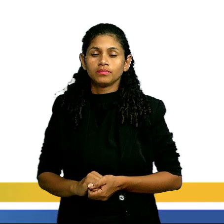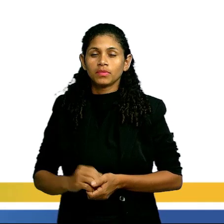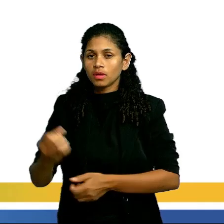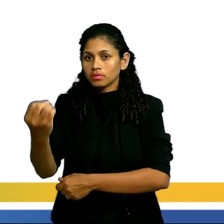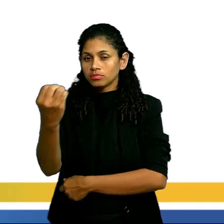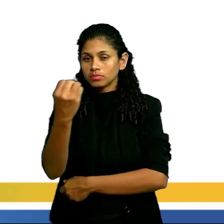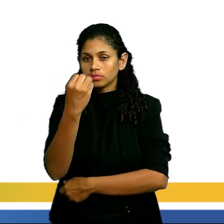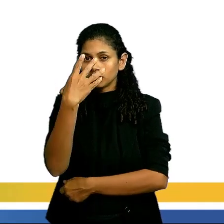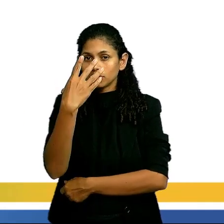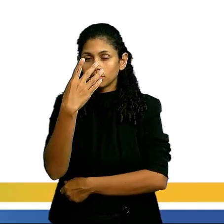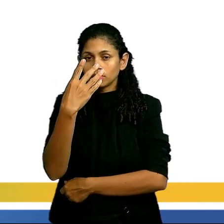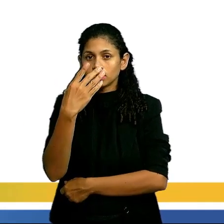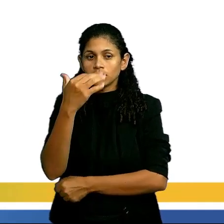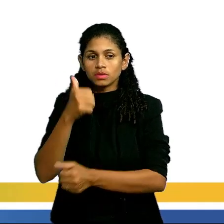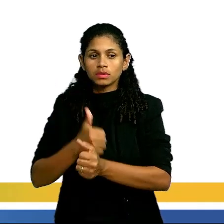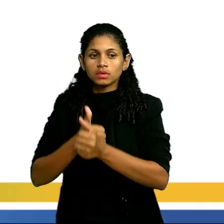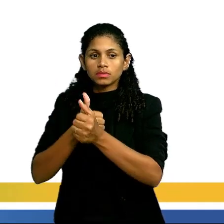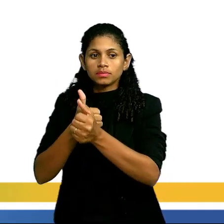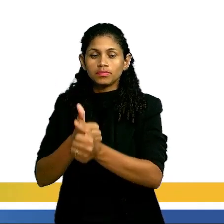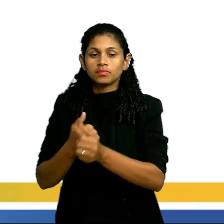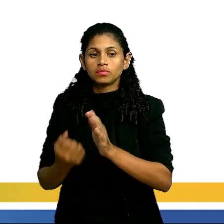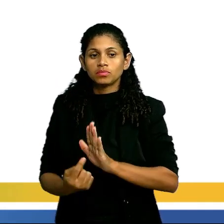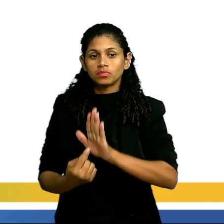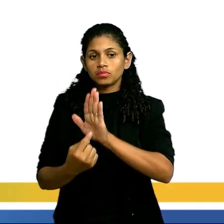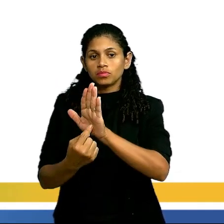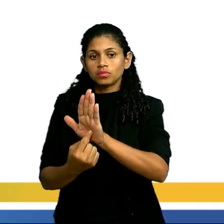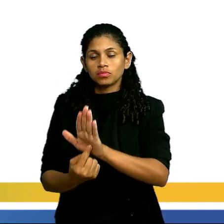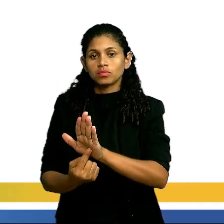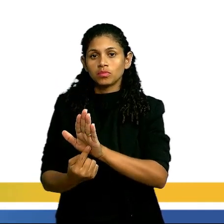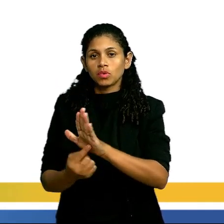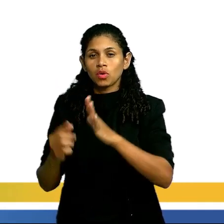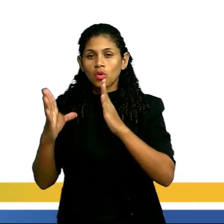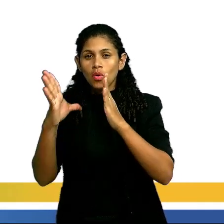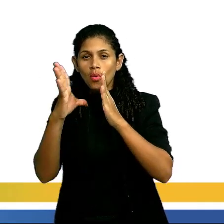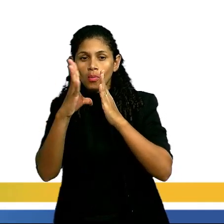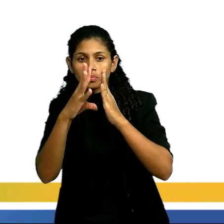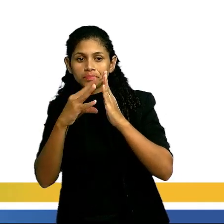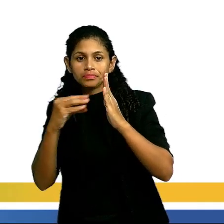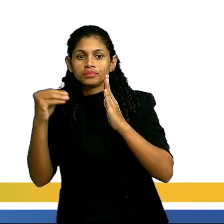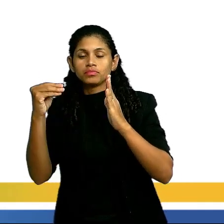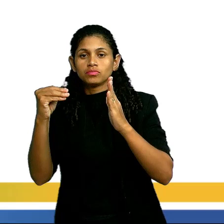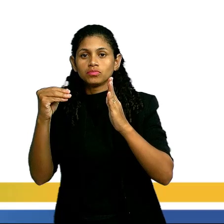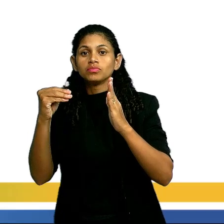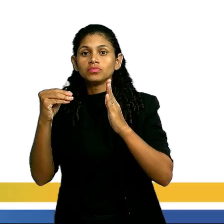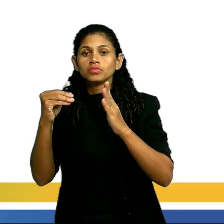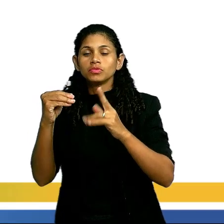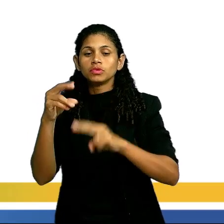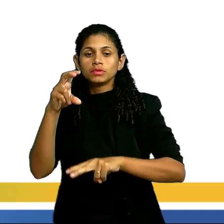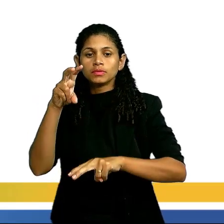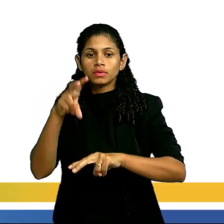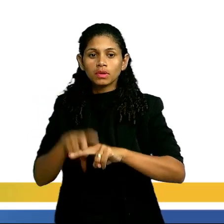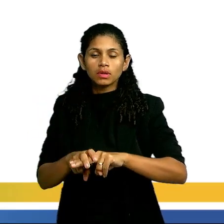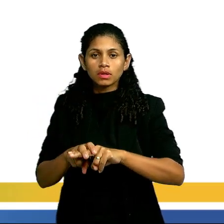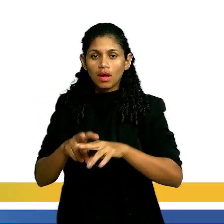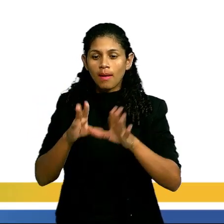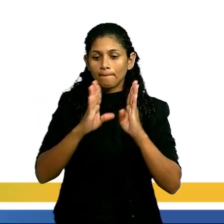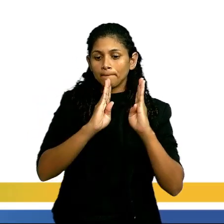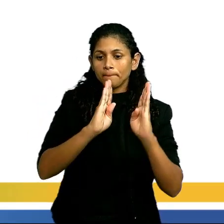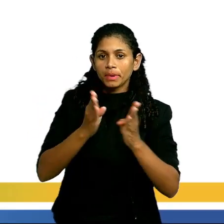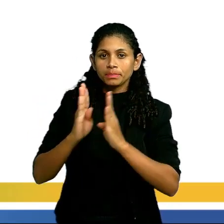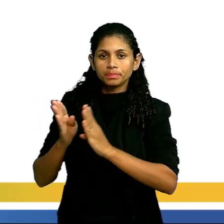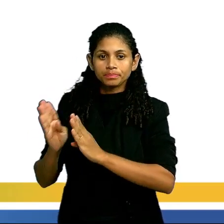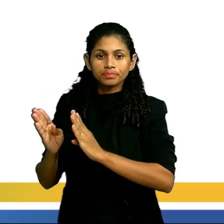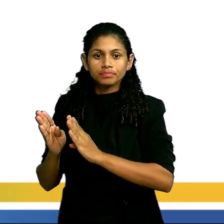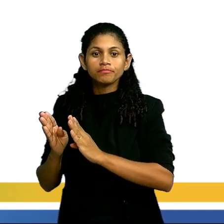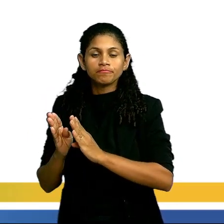A fotografia a seguir mostra um modelo, tá? De poltrona biblioteca,